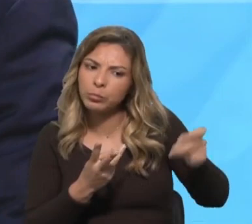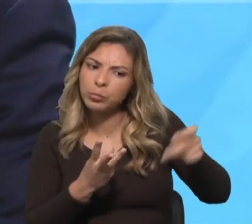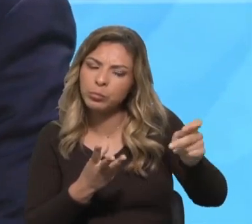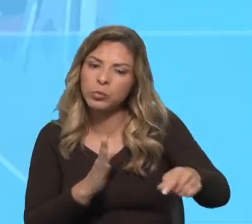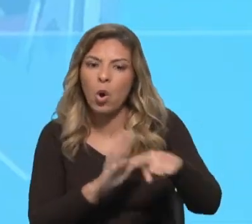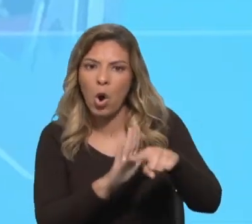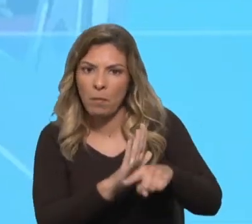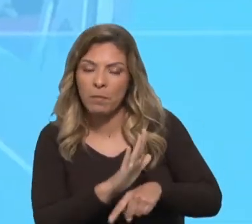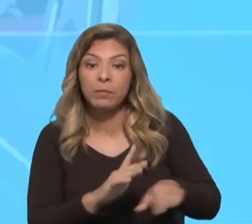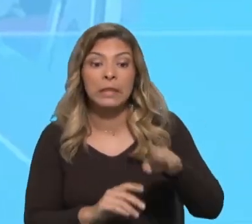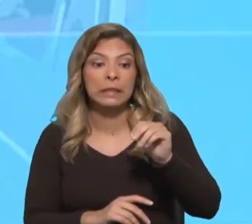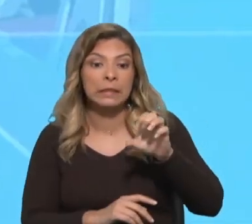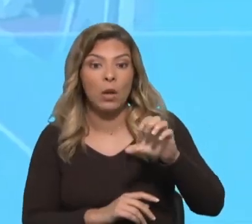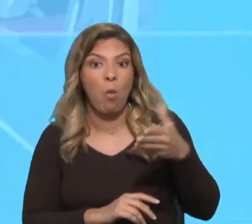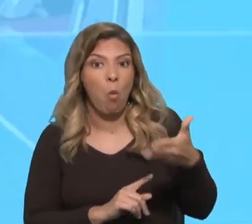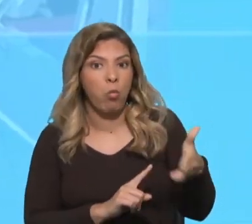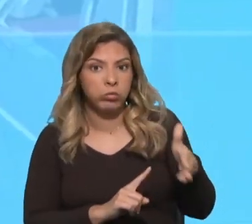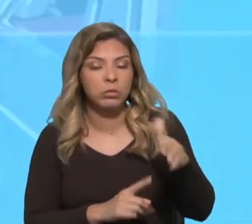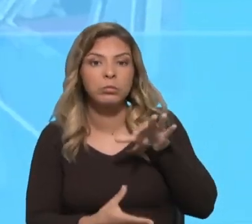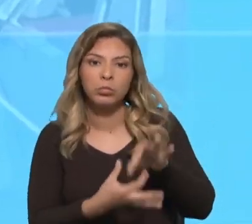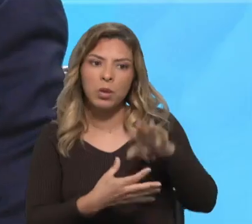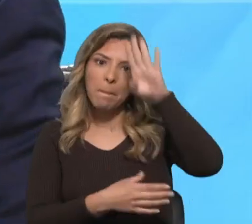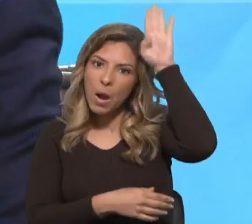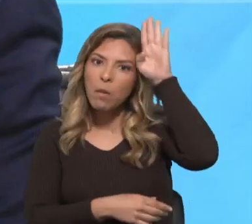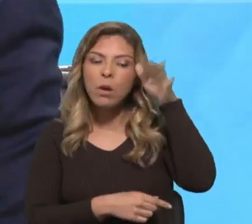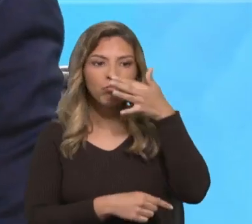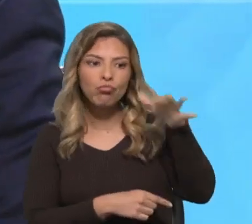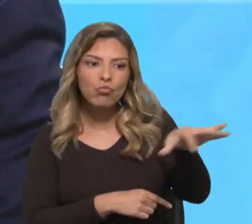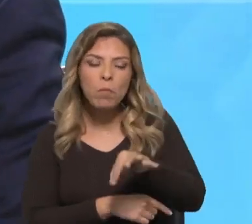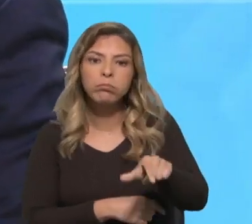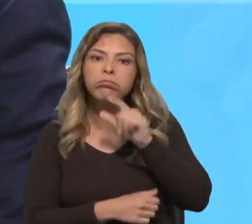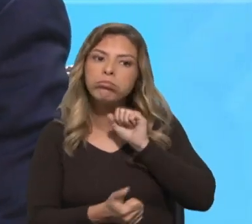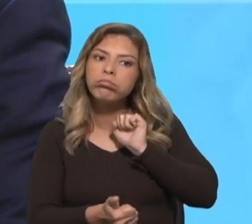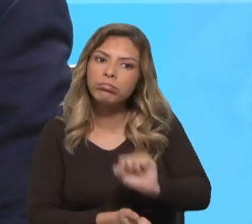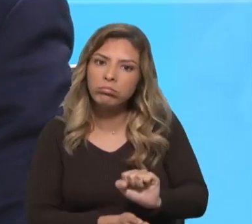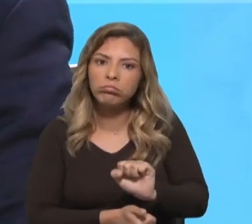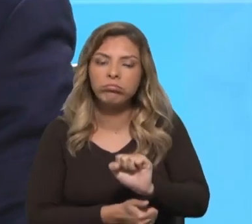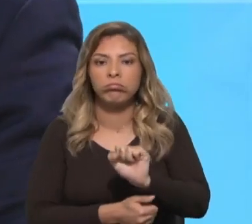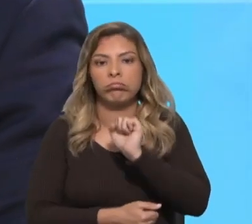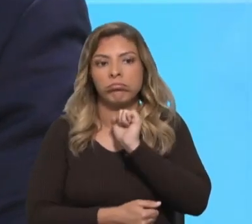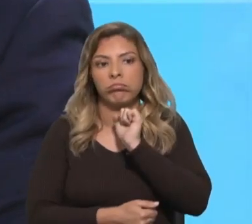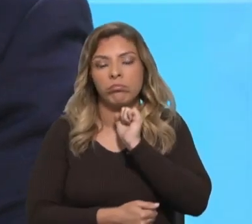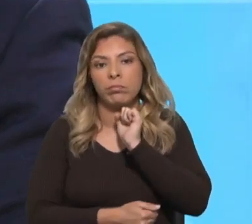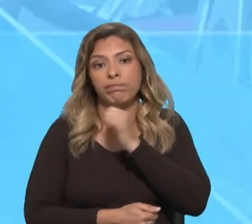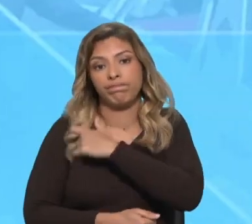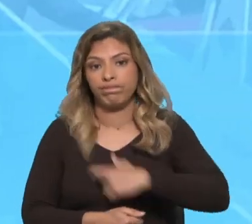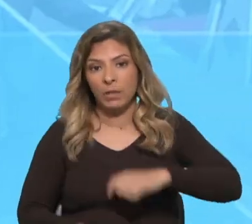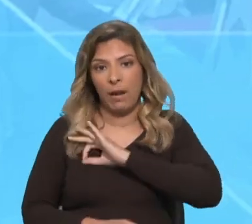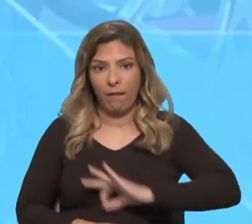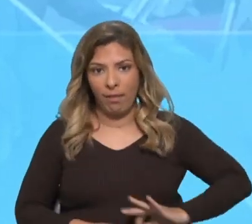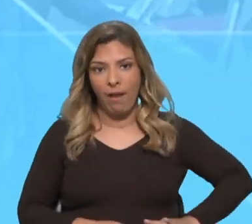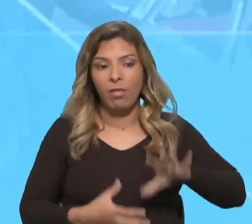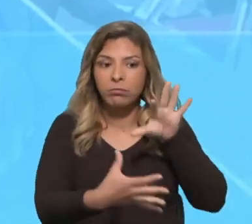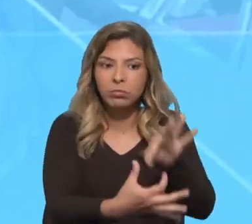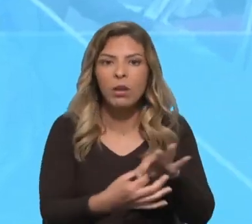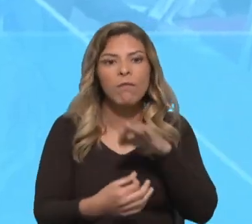século XI é que a eleição do Papa passou a estar reservada aos cardeais. Ainda que... Eram algumas